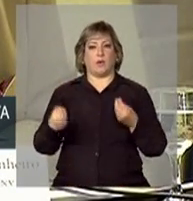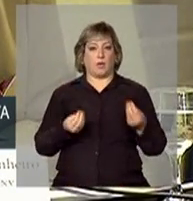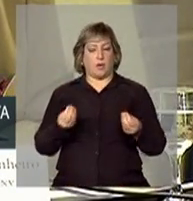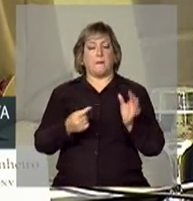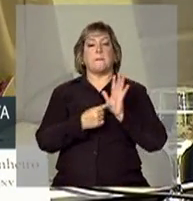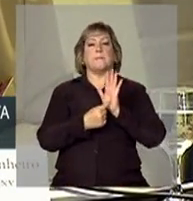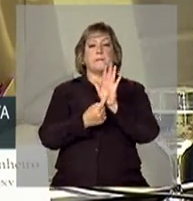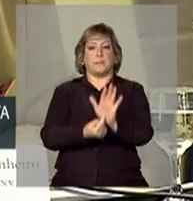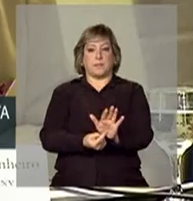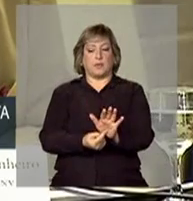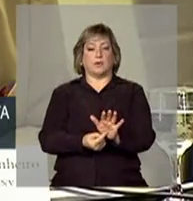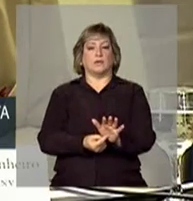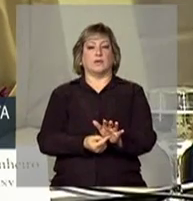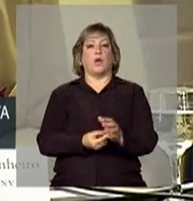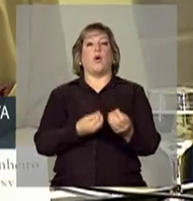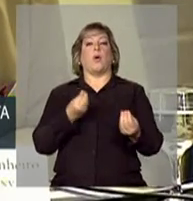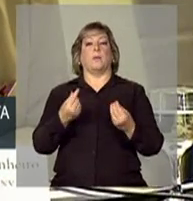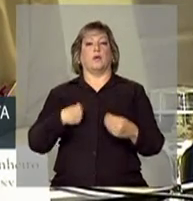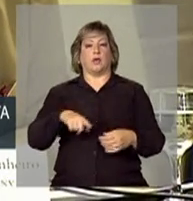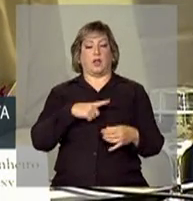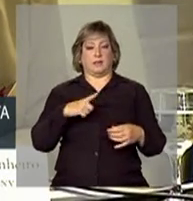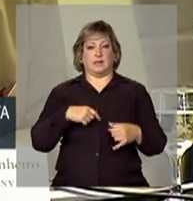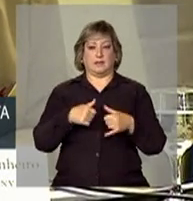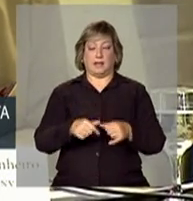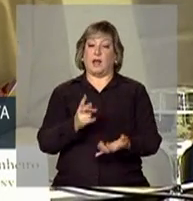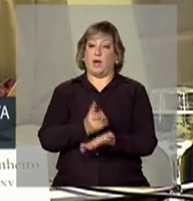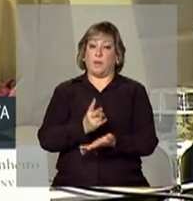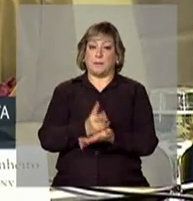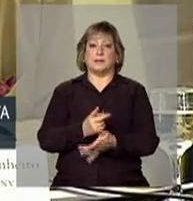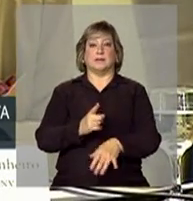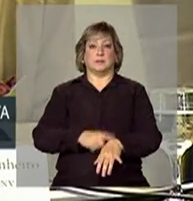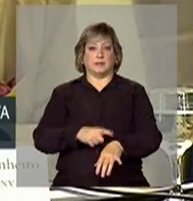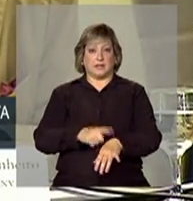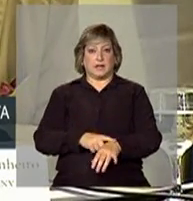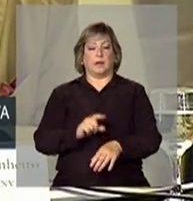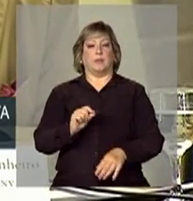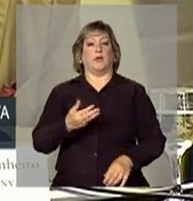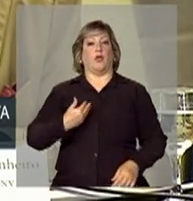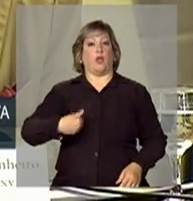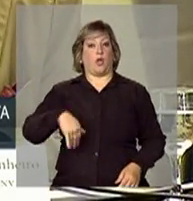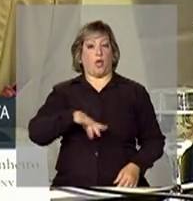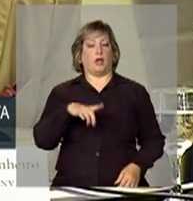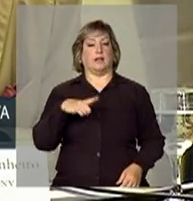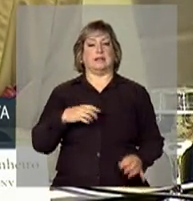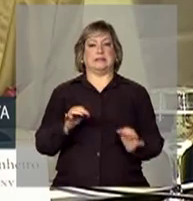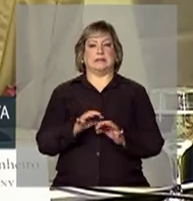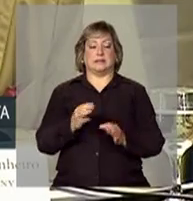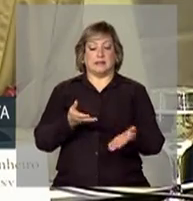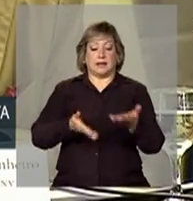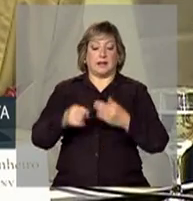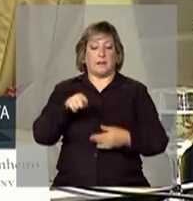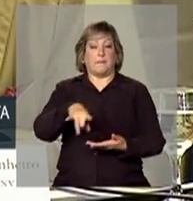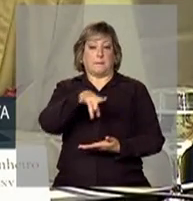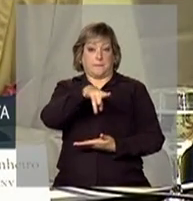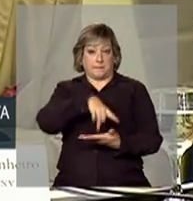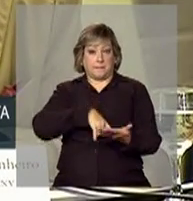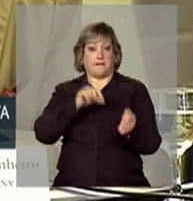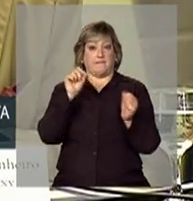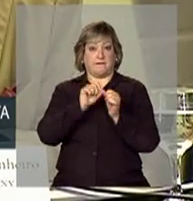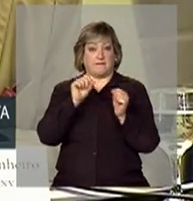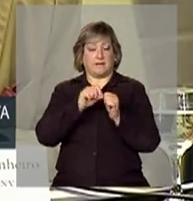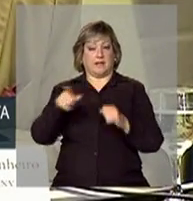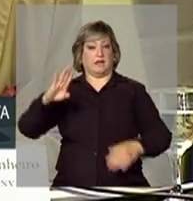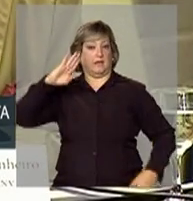uma mostrinha da onde nós temos. Ao mesmo tempo que nós tratamos dos documentos produzidos pelas